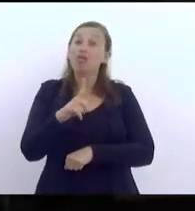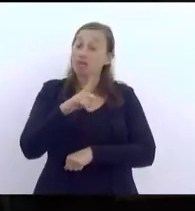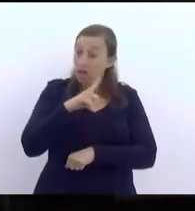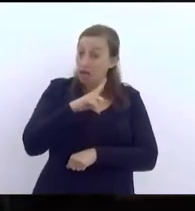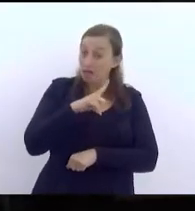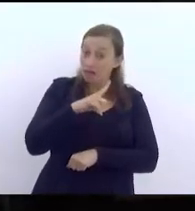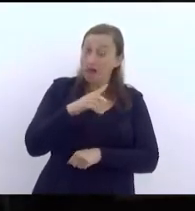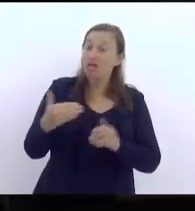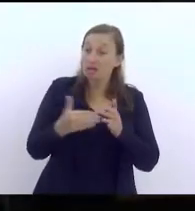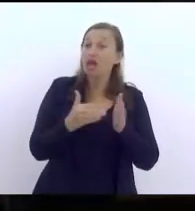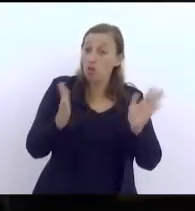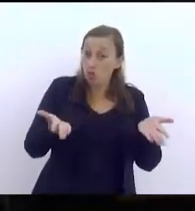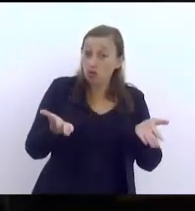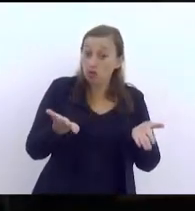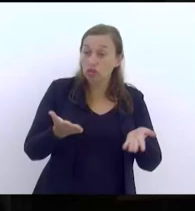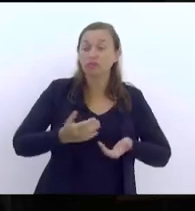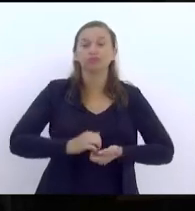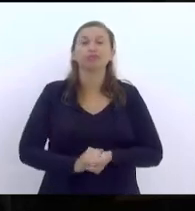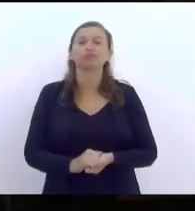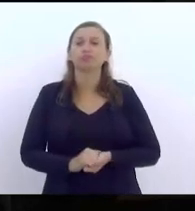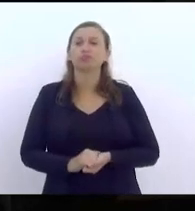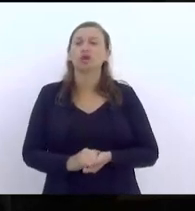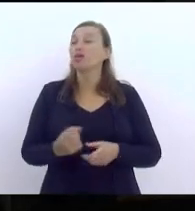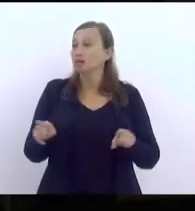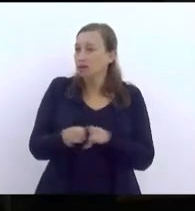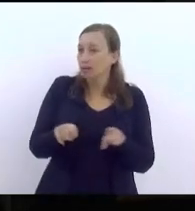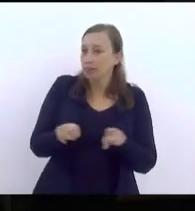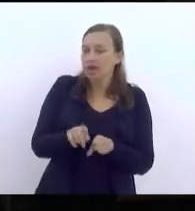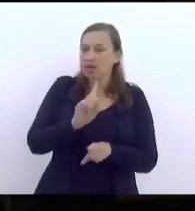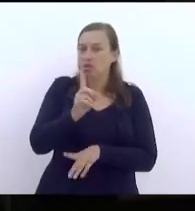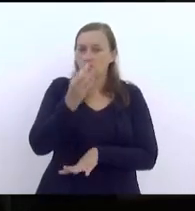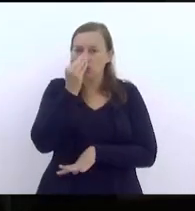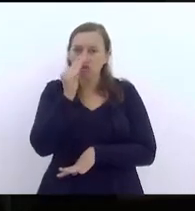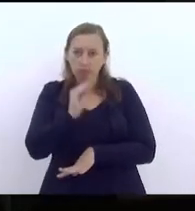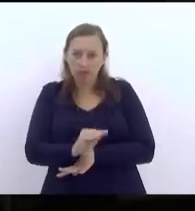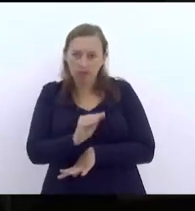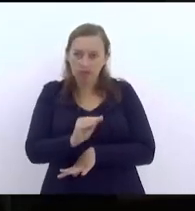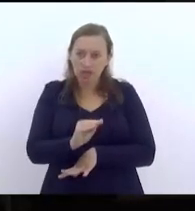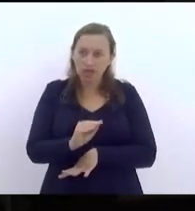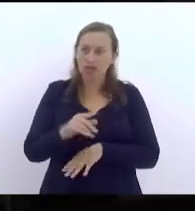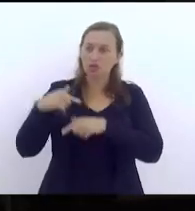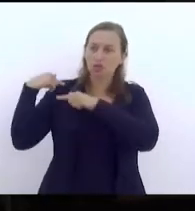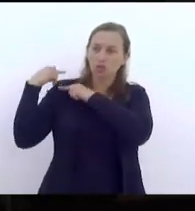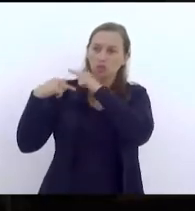tem e terá. Como não vou negar que a nossa